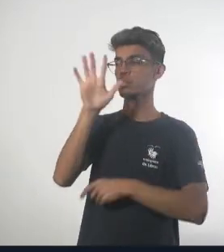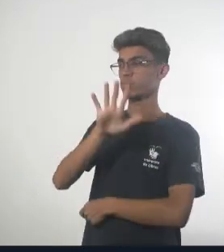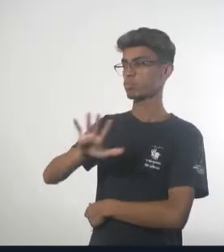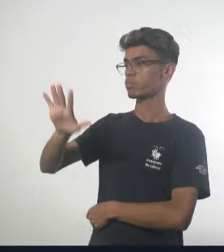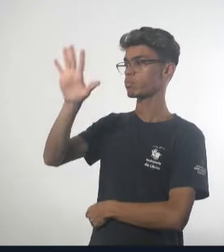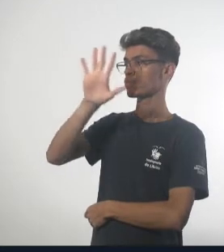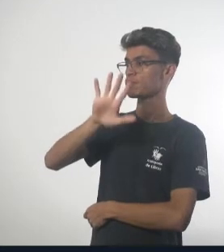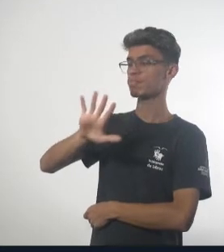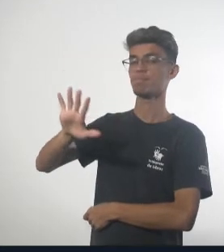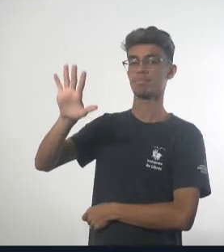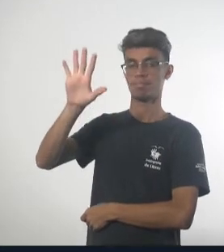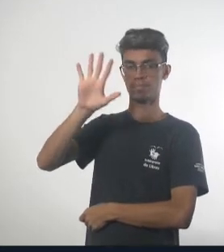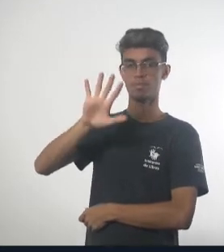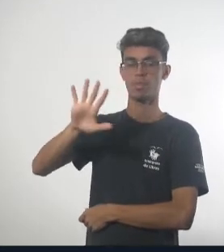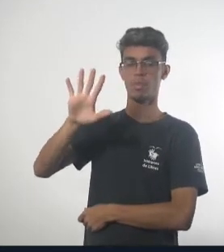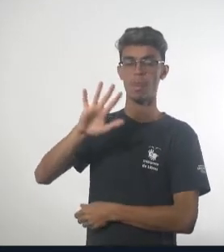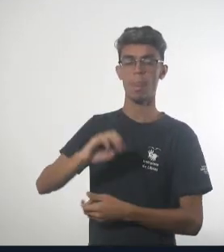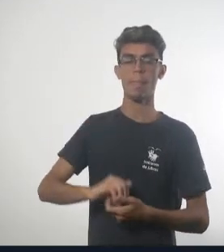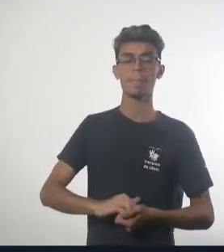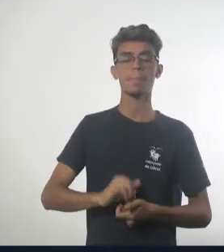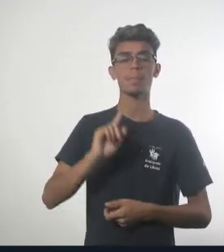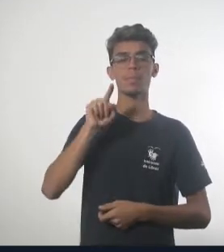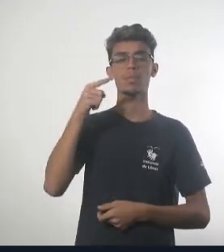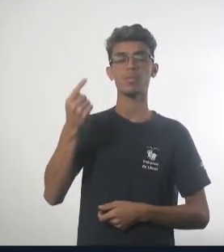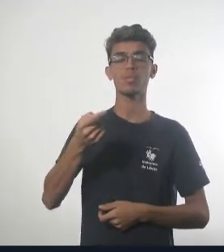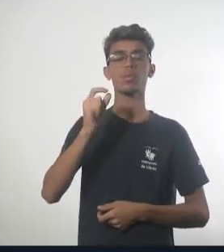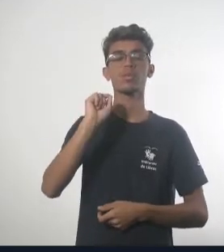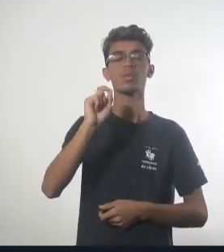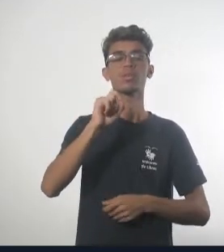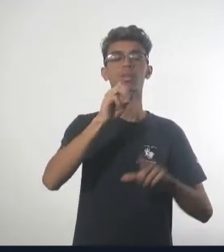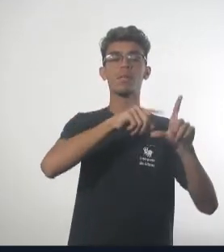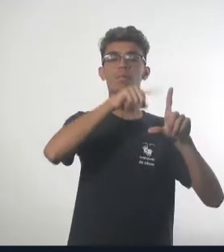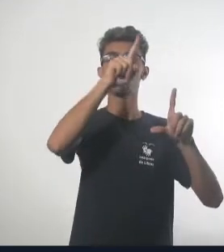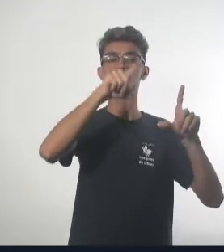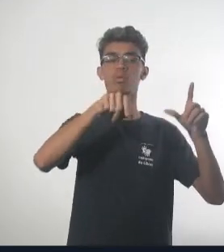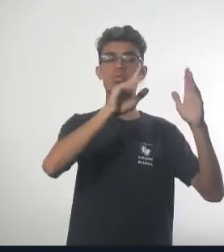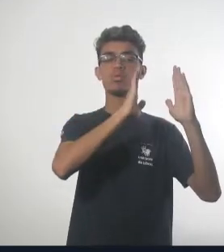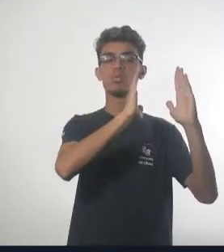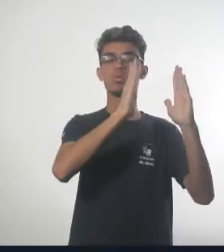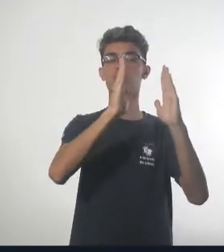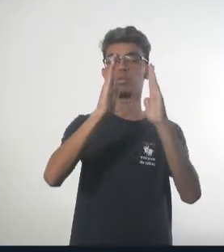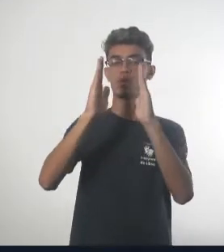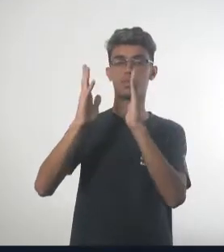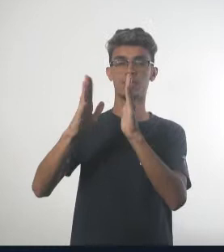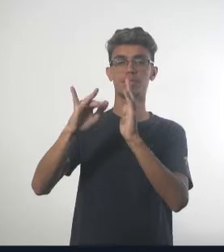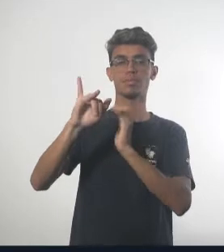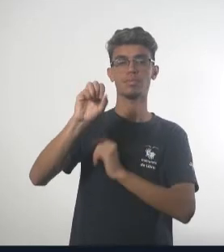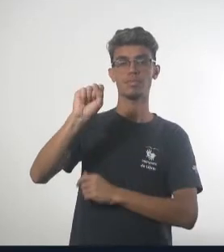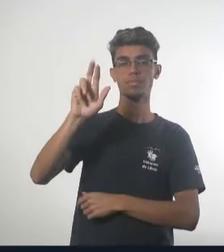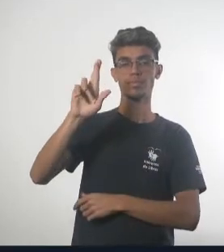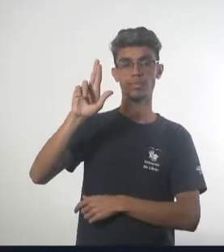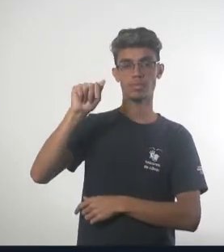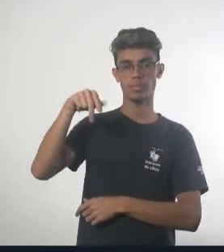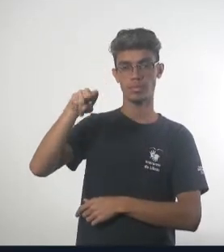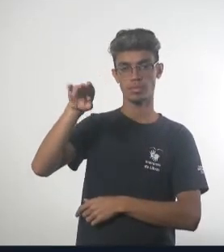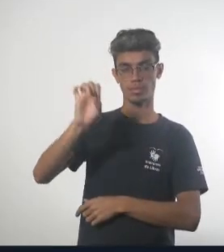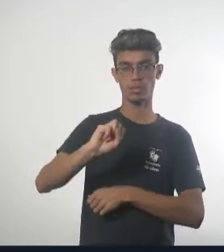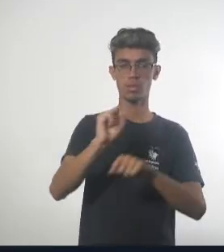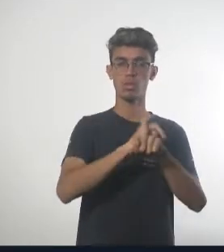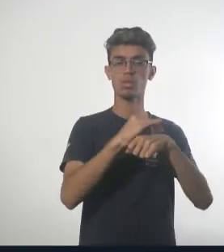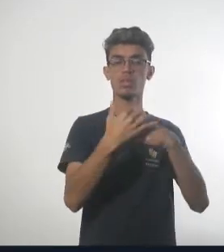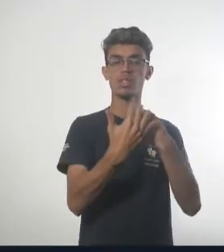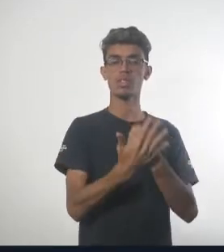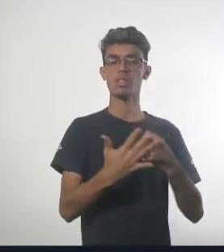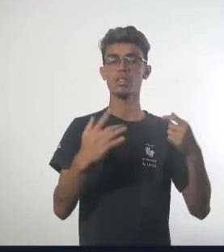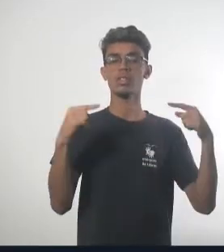geral. No próximo gráfico, nós fizemos a distribuição desses casos de SRAG por Covid, também por faixa etária,